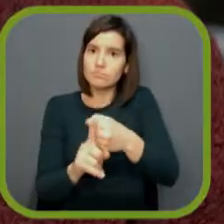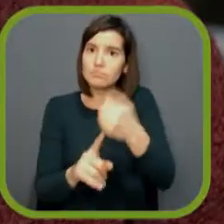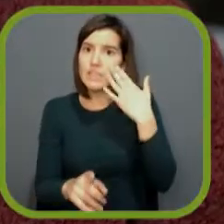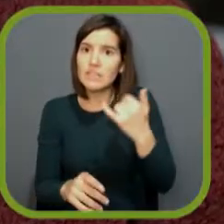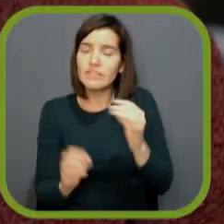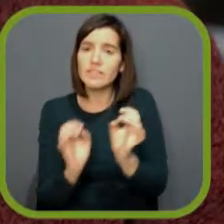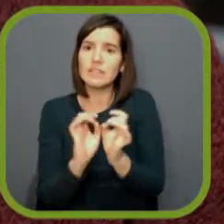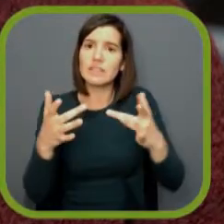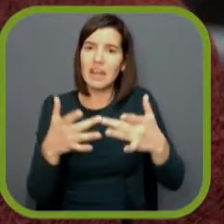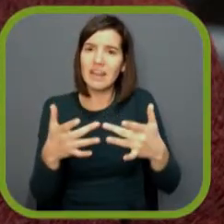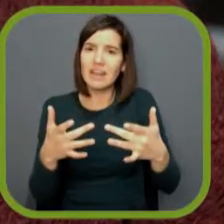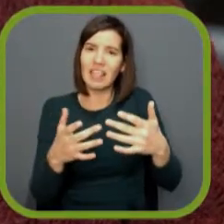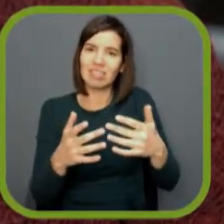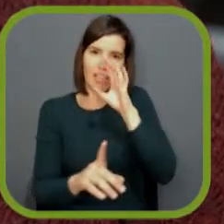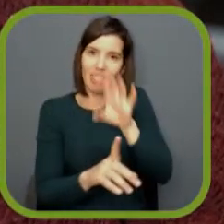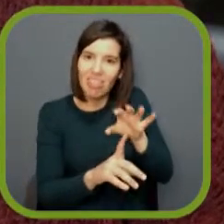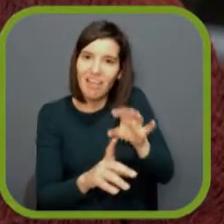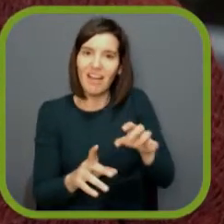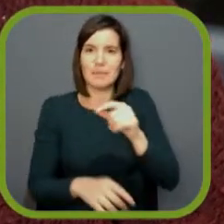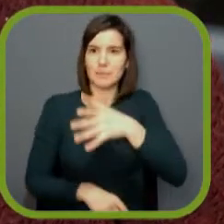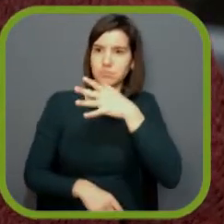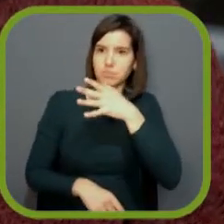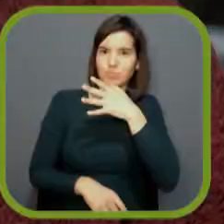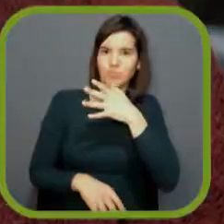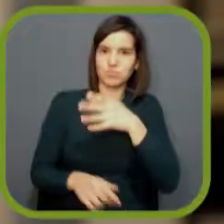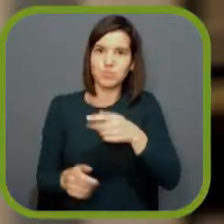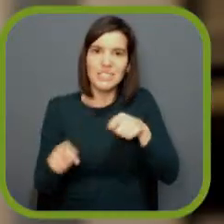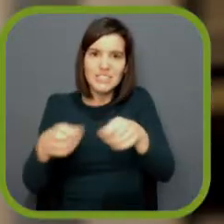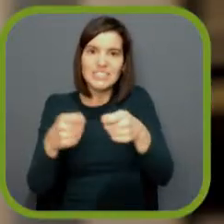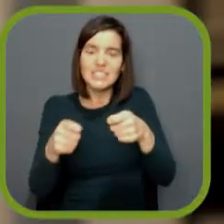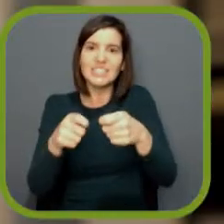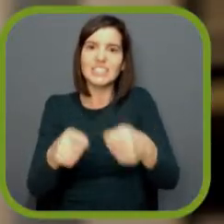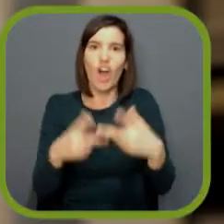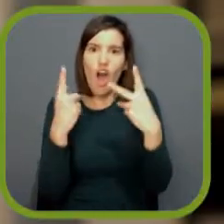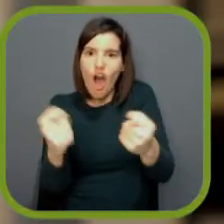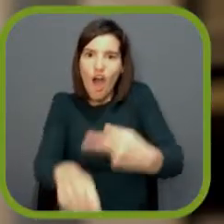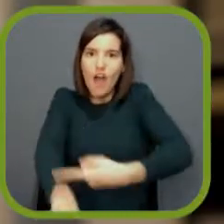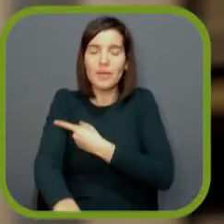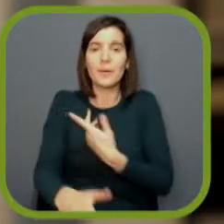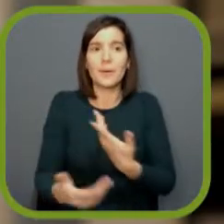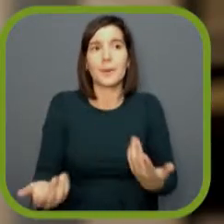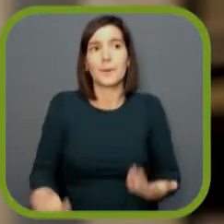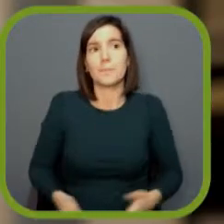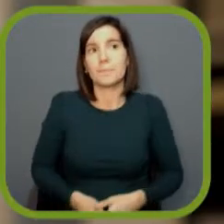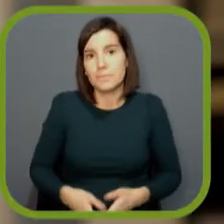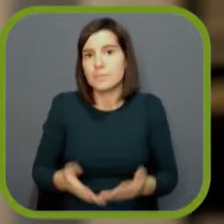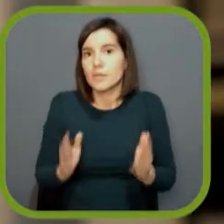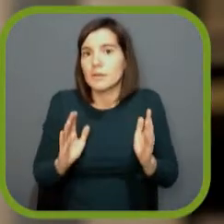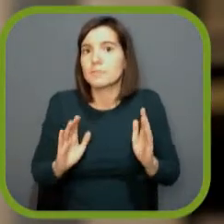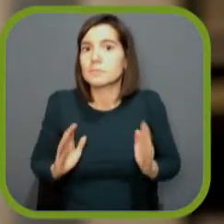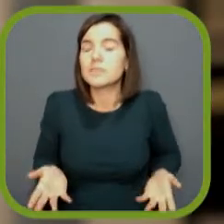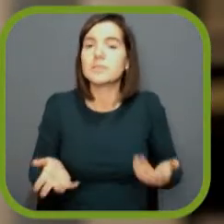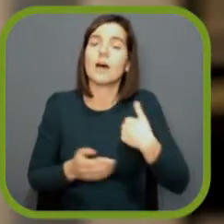tentativas de combate, por exemplo, ao cyberbullying e aos discursos de ódio? Há e tem que haver. Quer dizer, não obstante